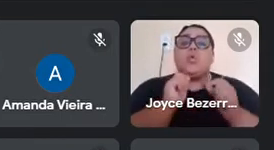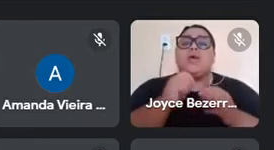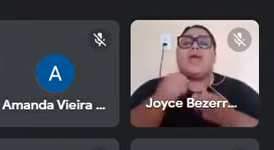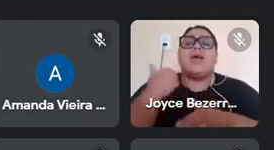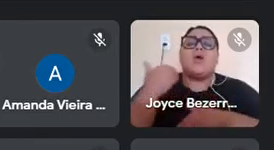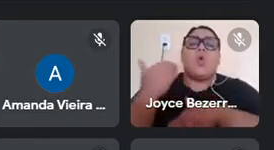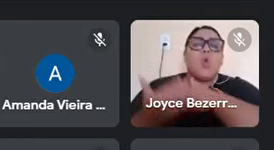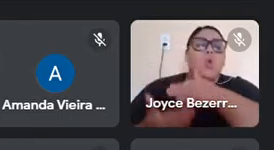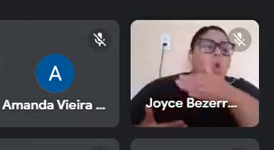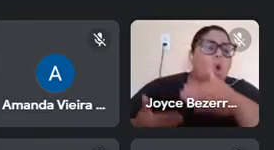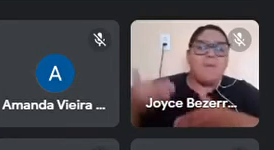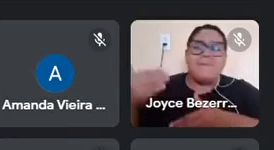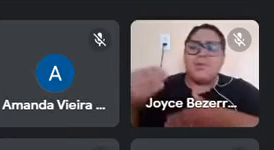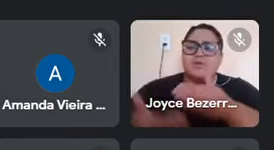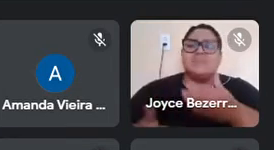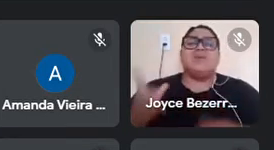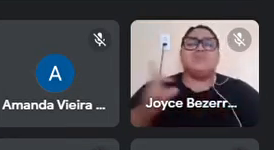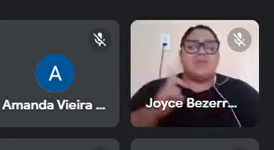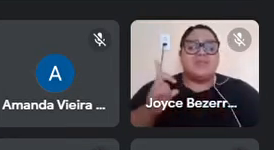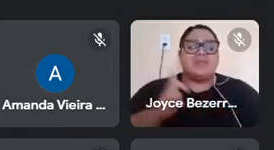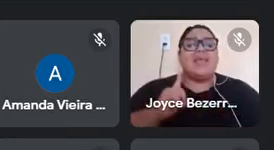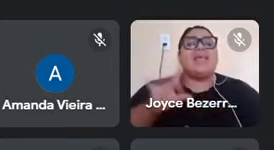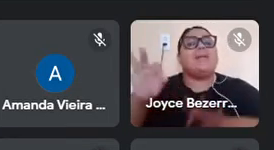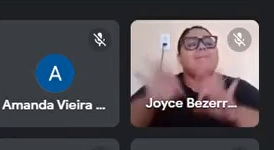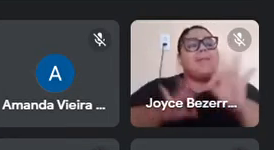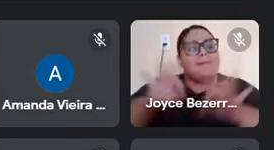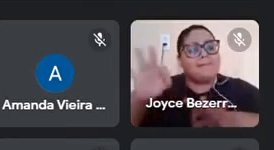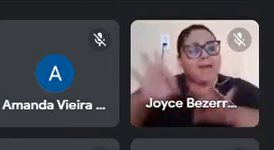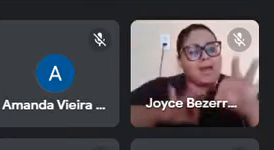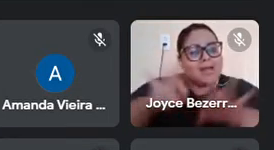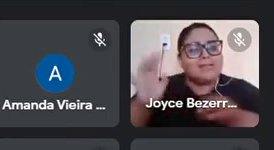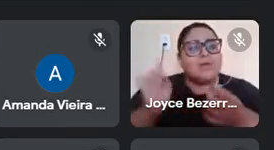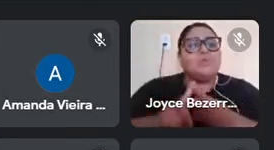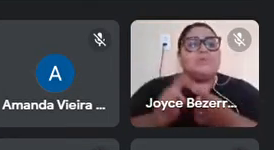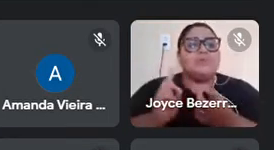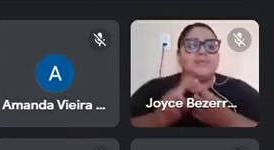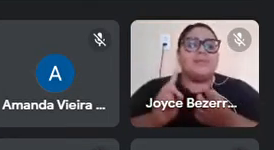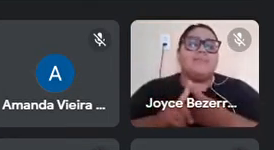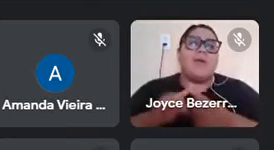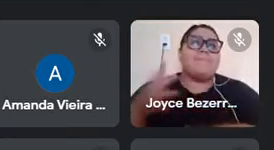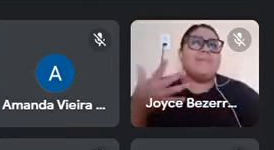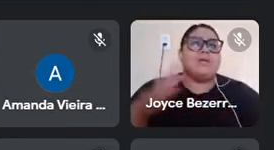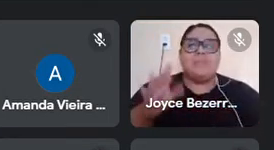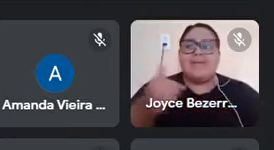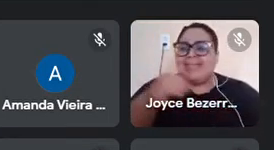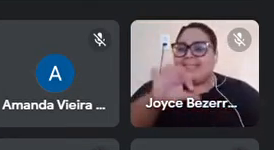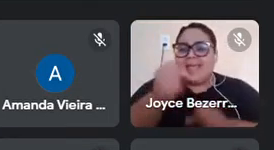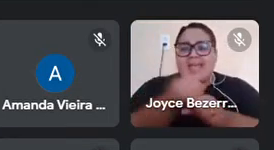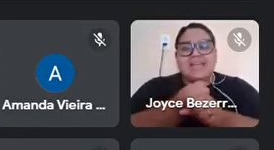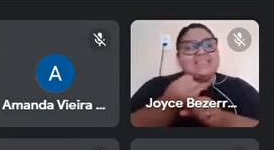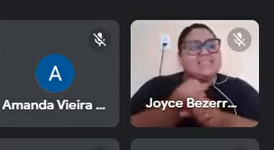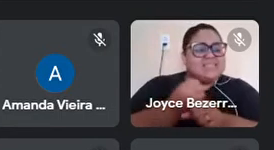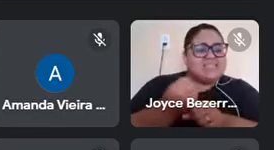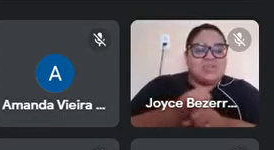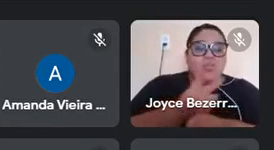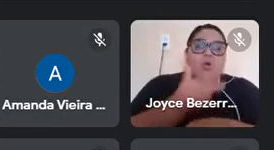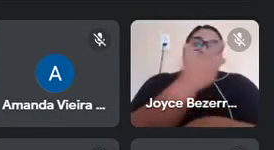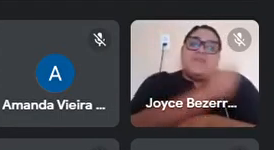longo processo, né, de preparação. A síntese de uma vacina leva em torno aí de 10 anos, né, uma vacina de